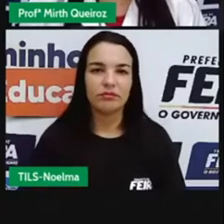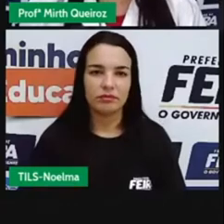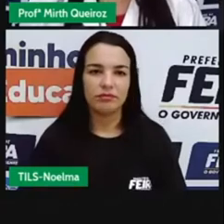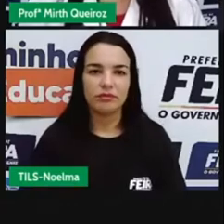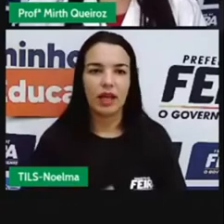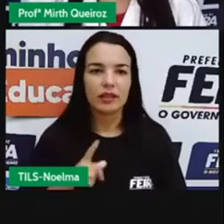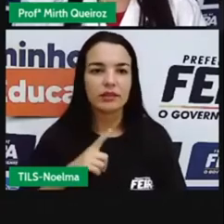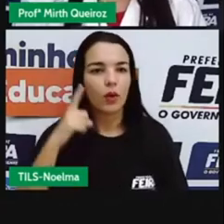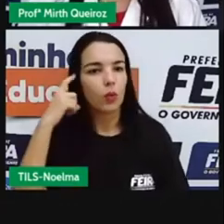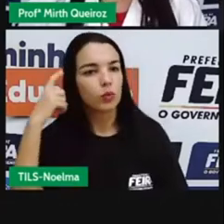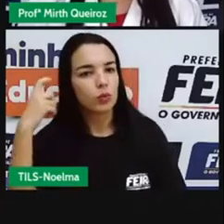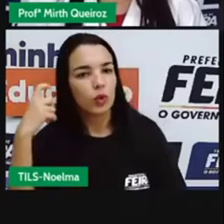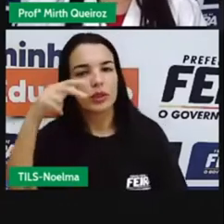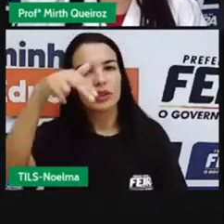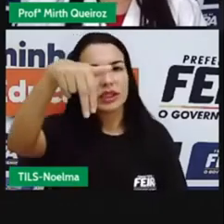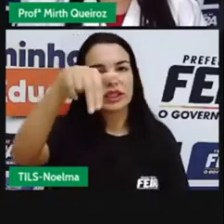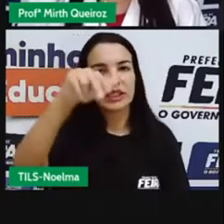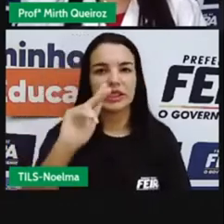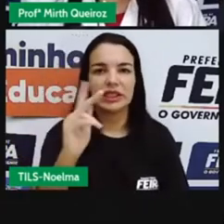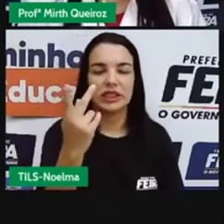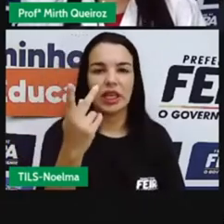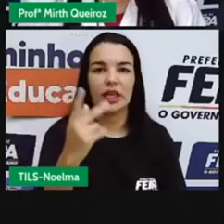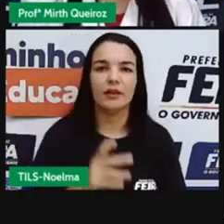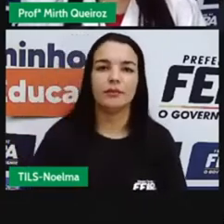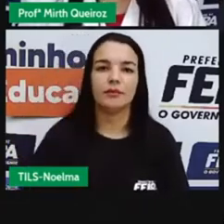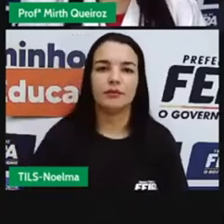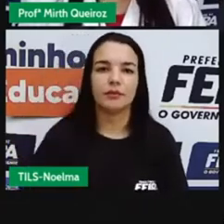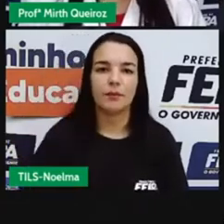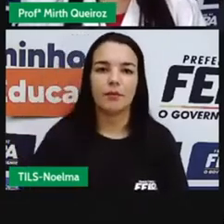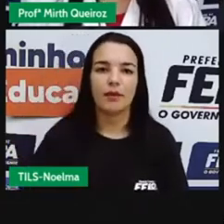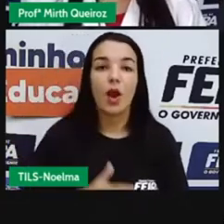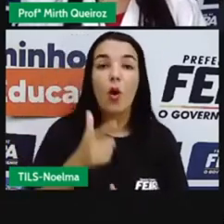patinho. Tem o som de nhe, certo?